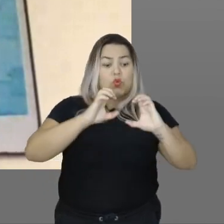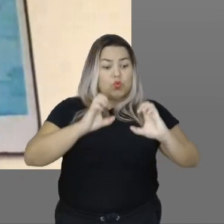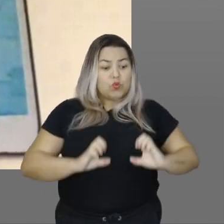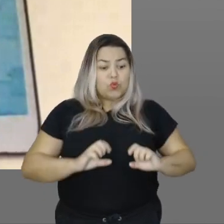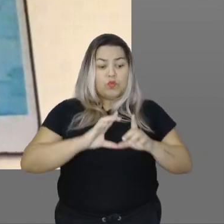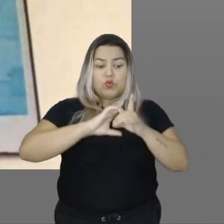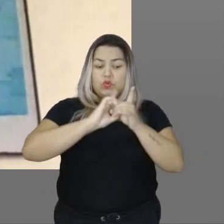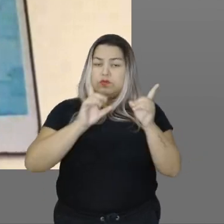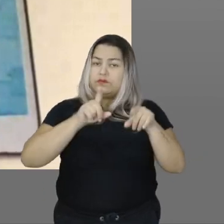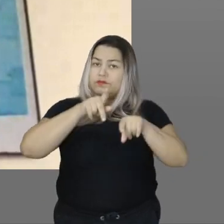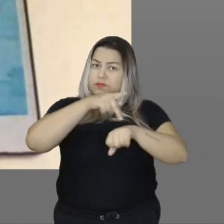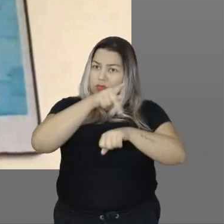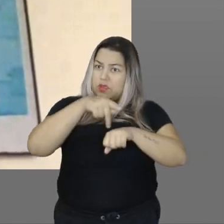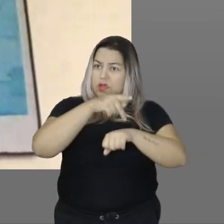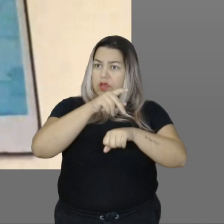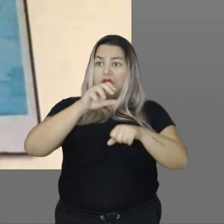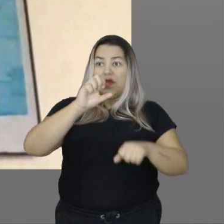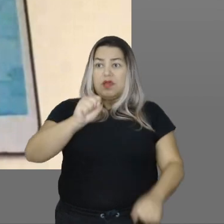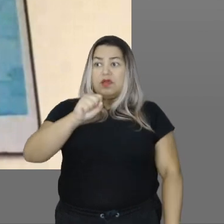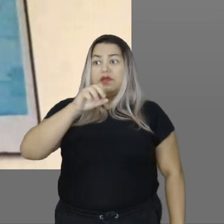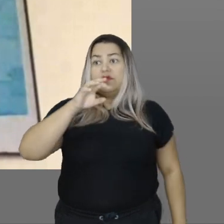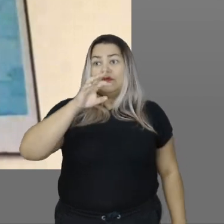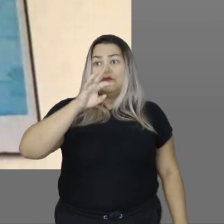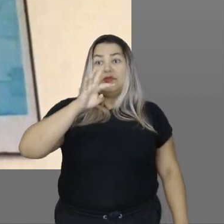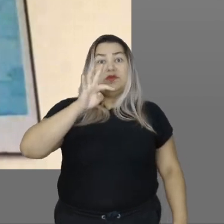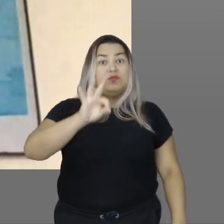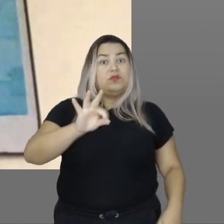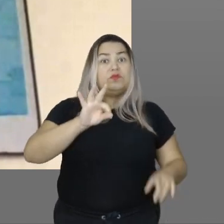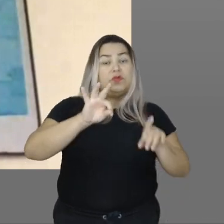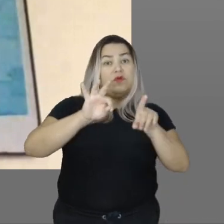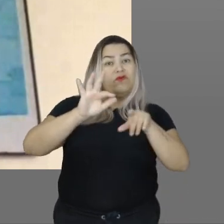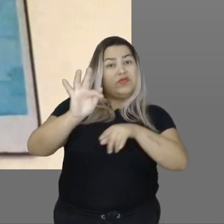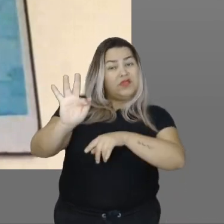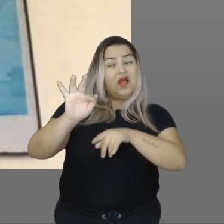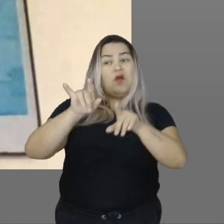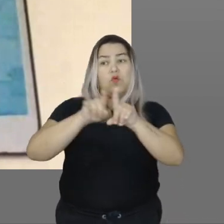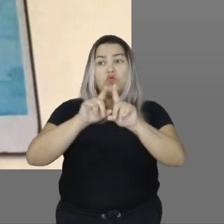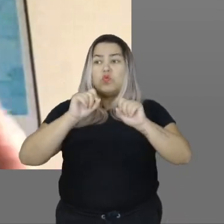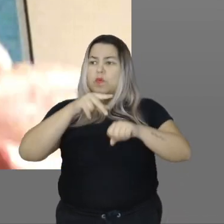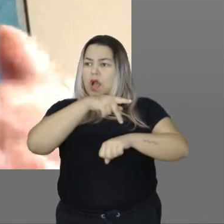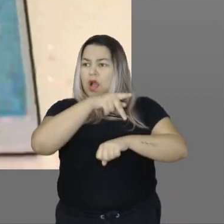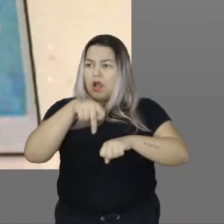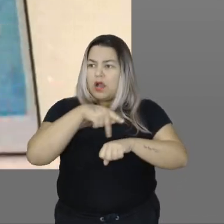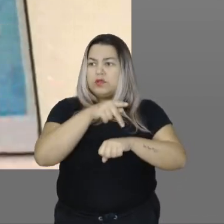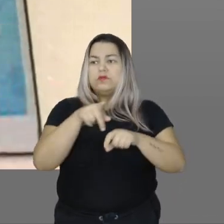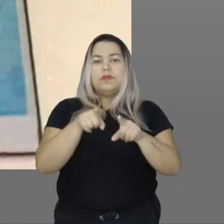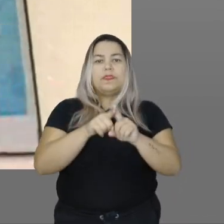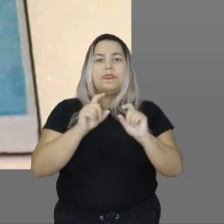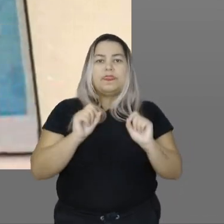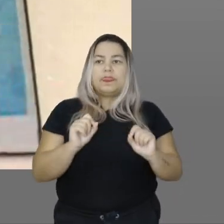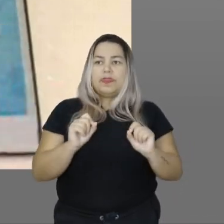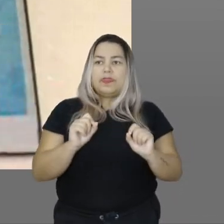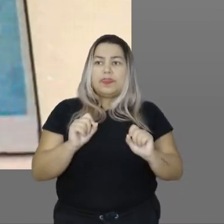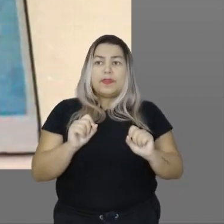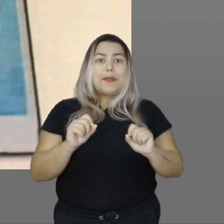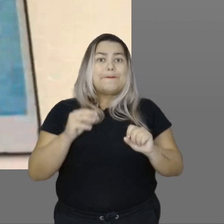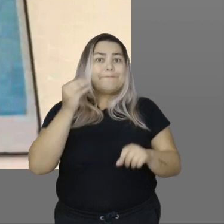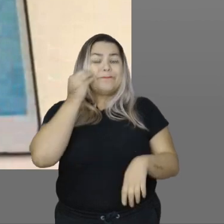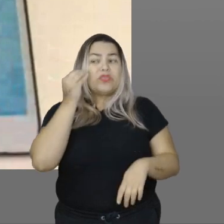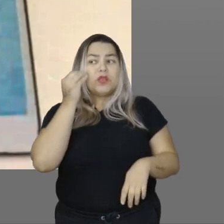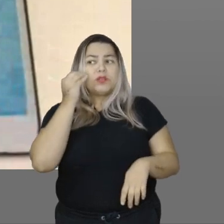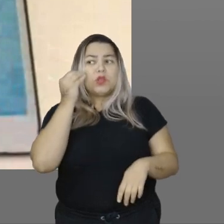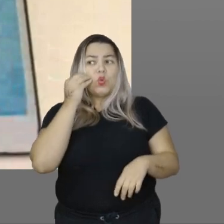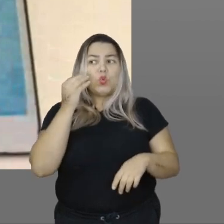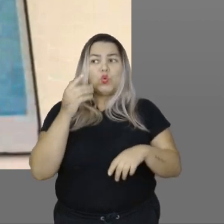do país, Supremo Tribunal Federal, as instituições do país, se sobrepuseram a esta tentativa de golpe